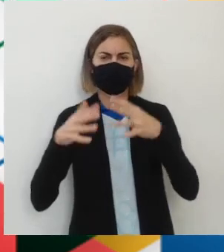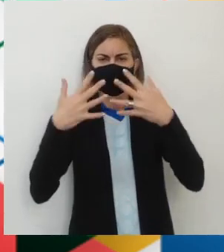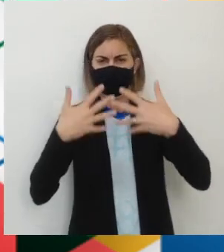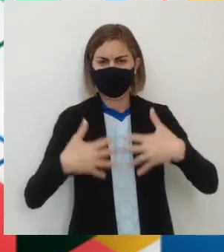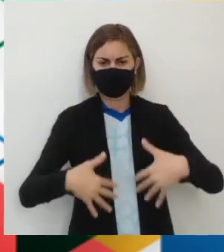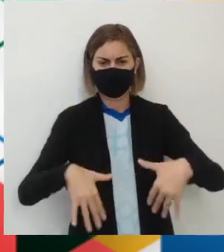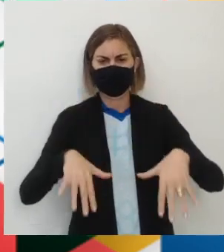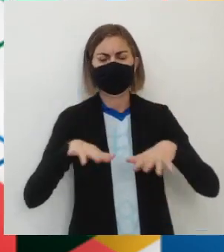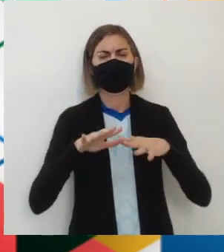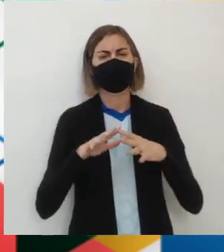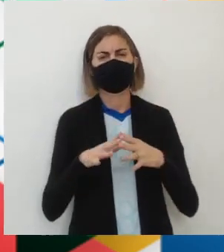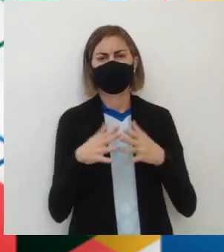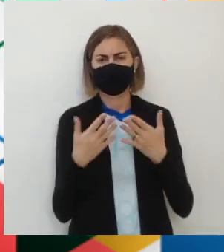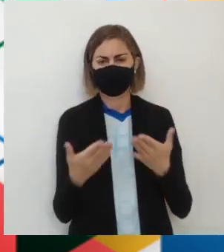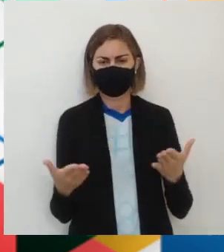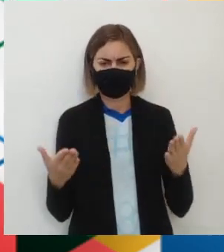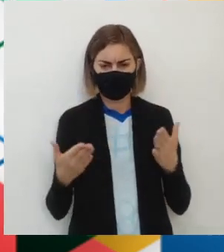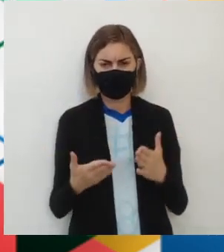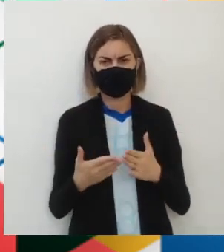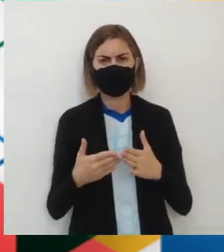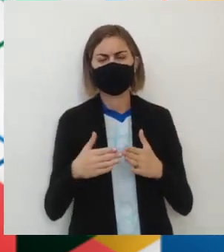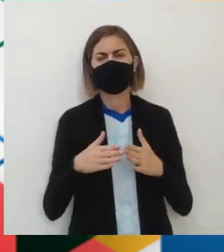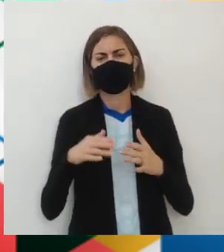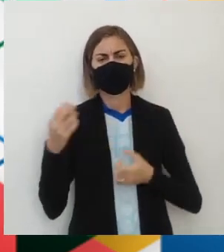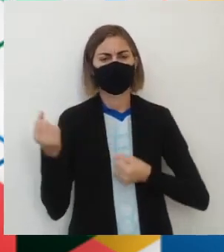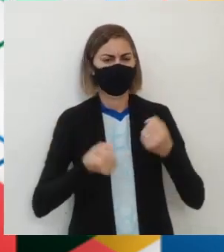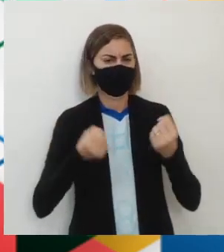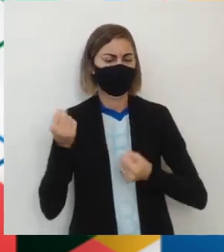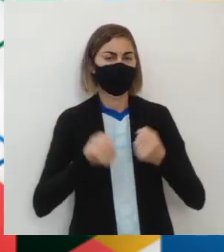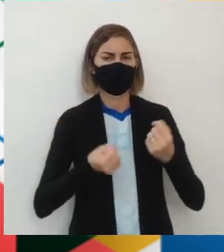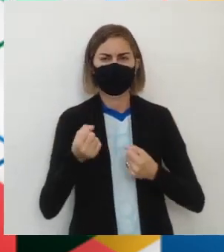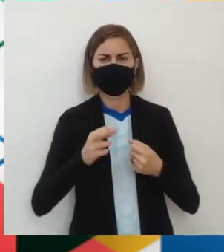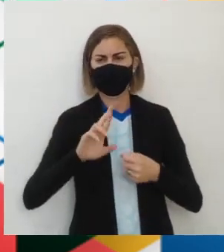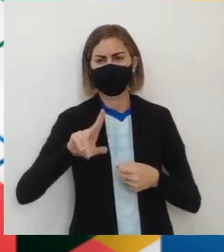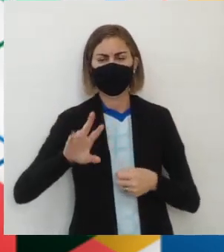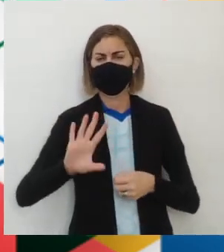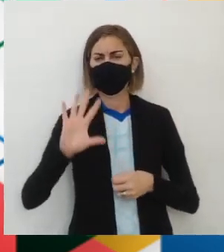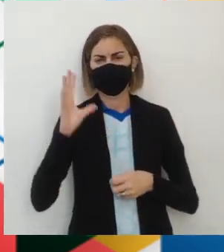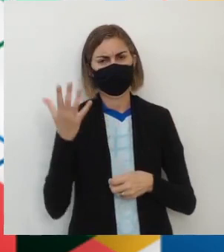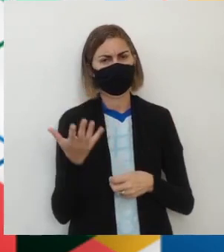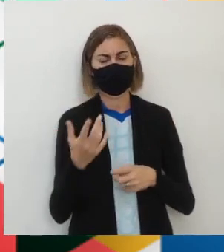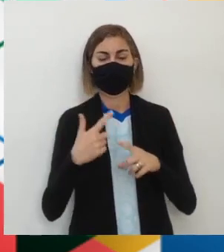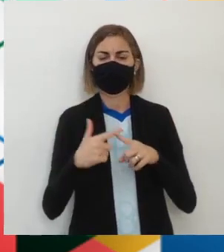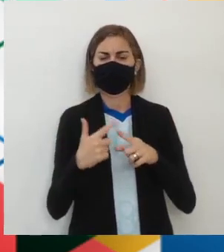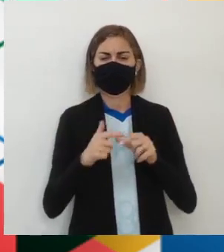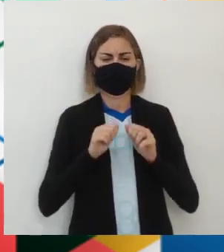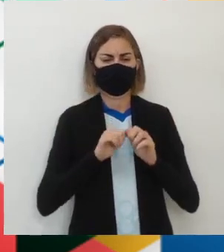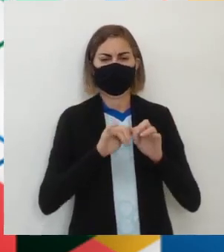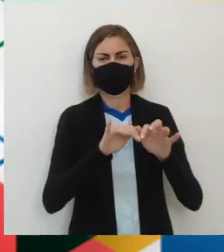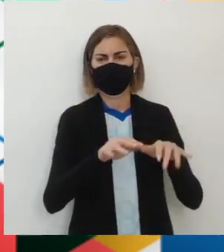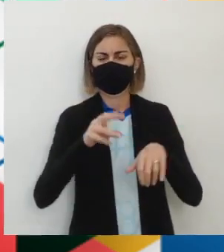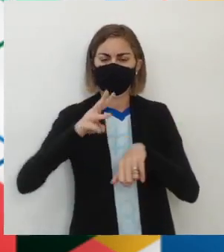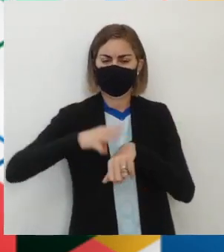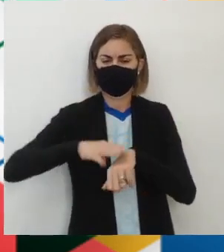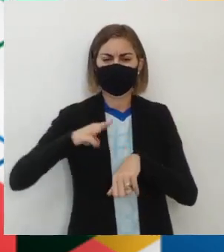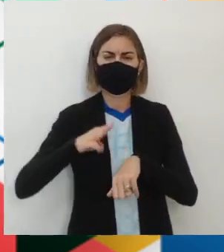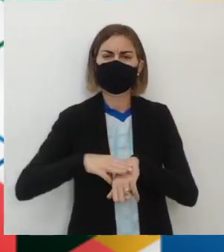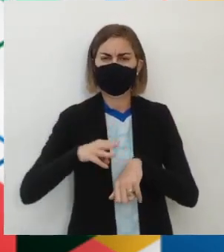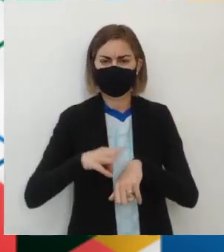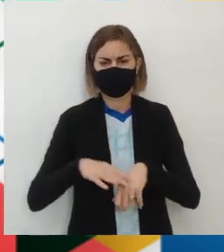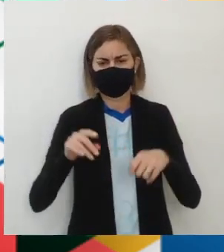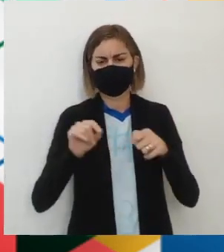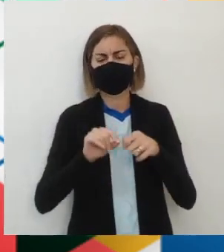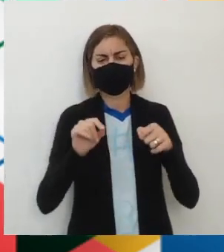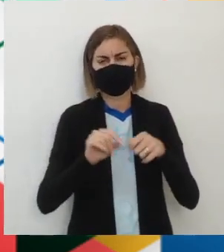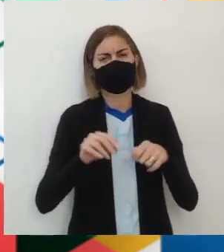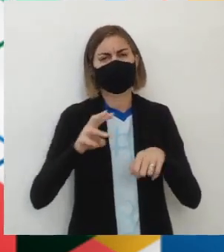natural veicular, o gás utilizado lá nos automóveis, esse risco não acontece, porque o gás metano, que é o gás que